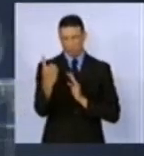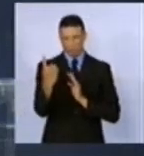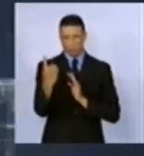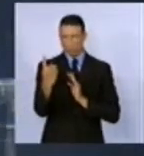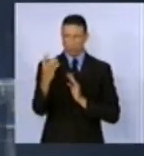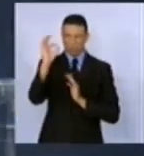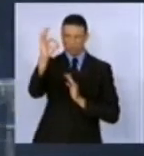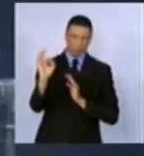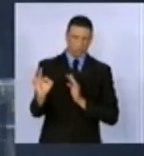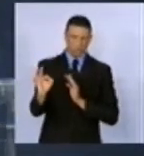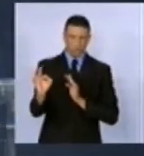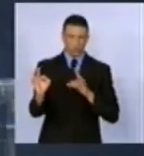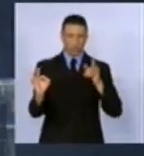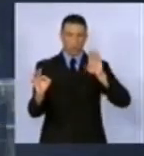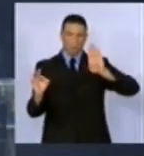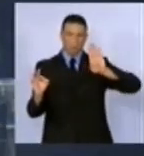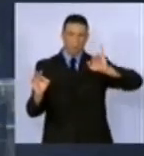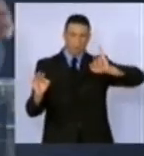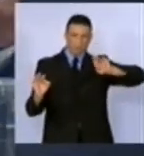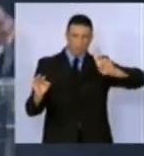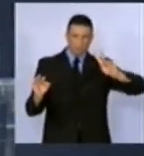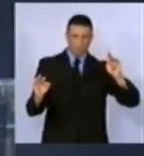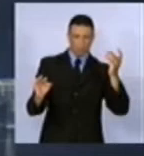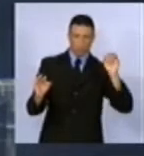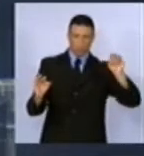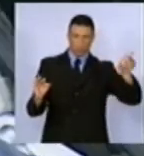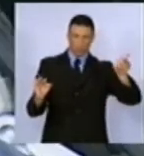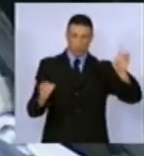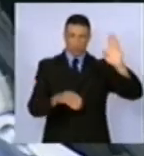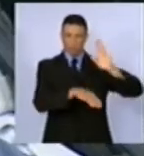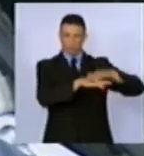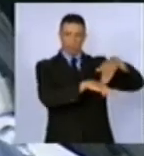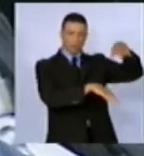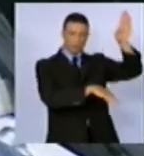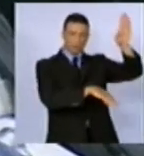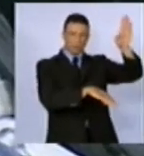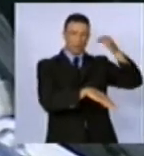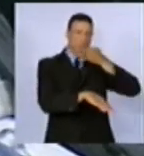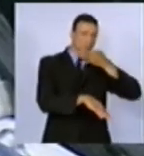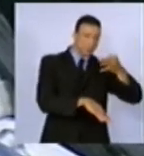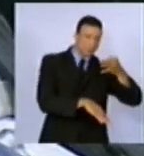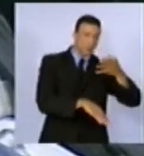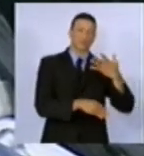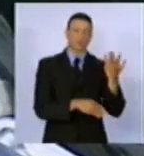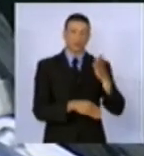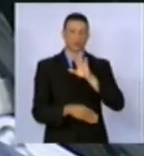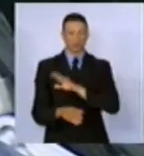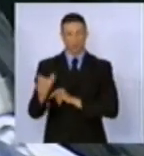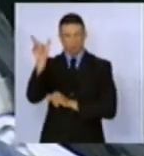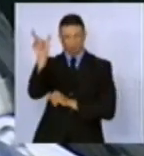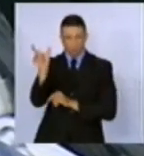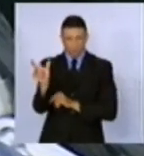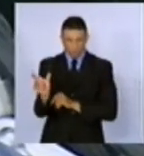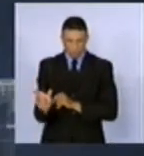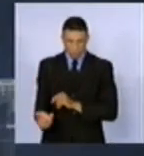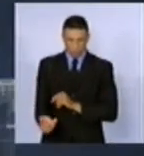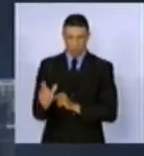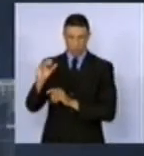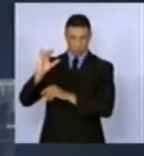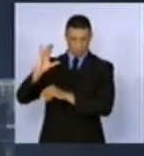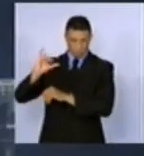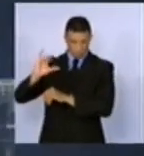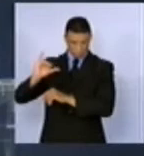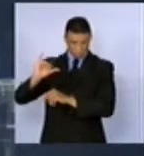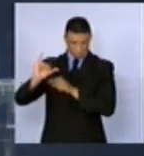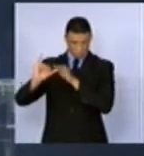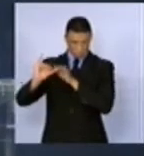vários bilhões ou trilhões é assim que os cientistas falam na eles dizem Olha eu não